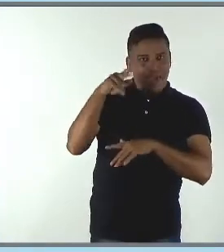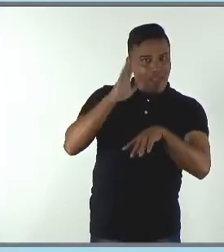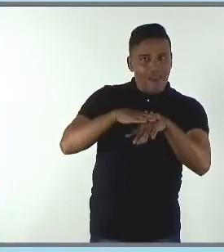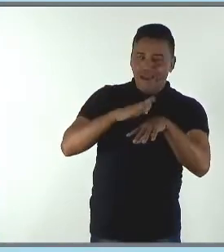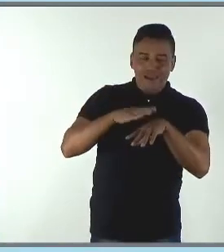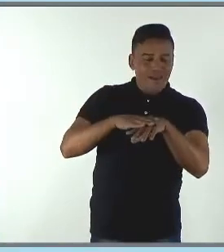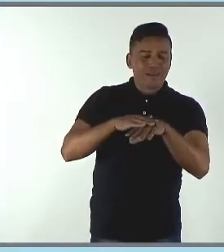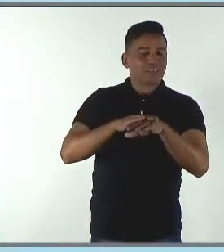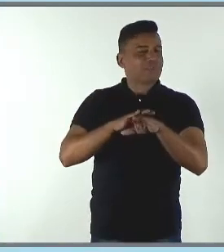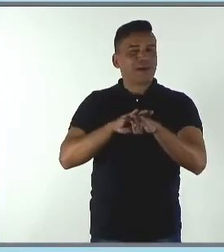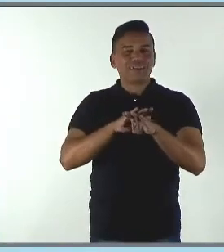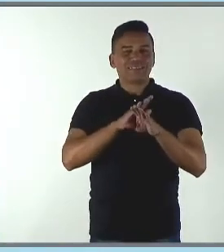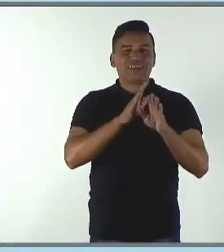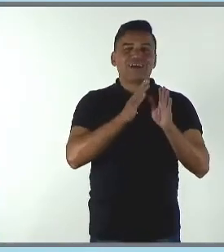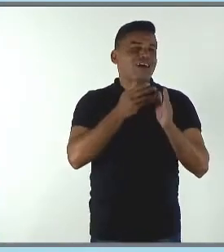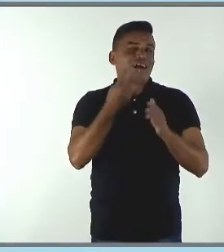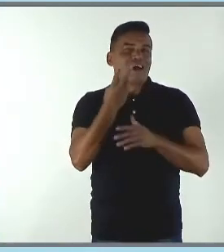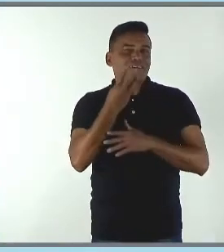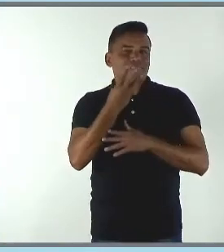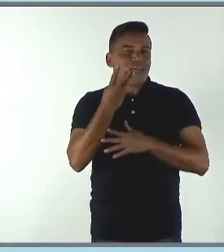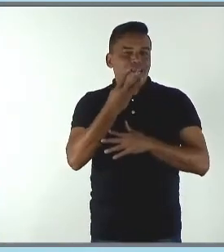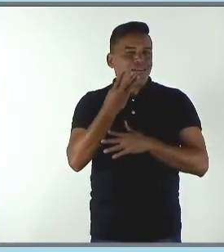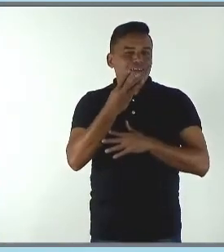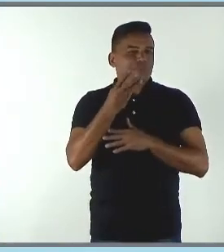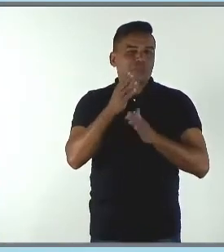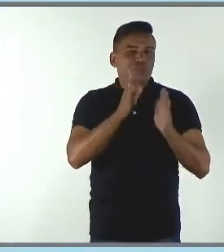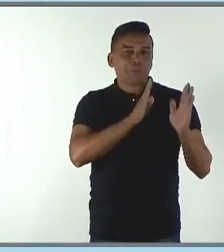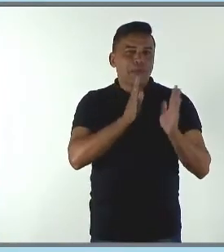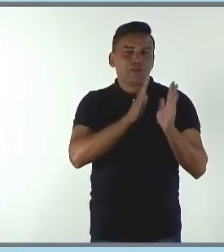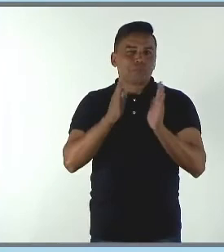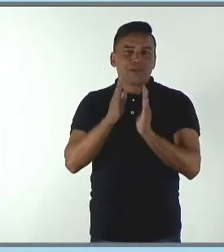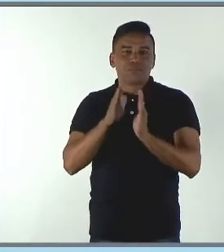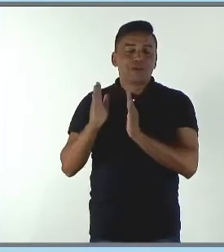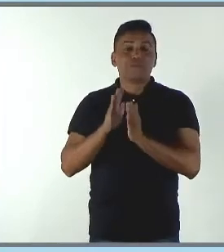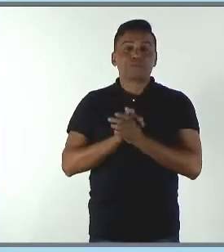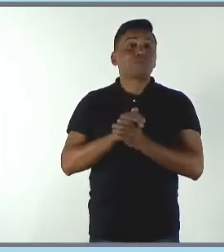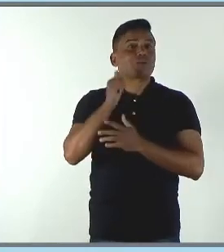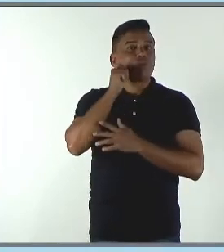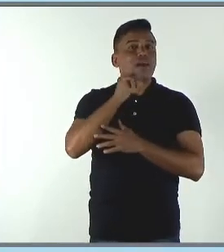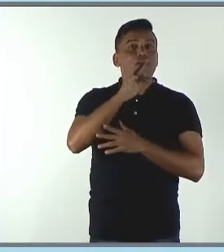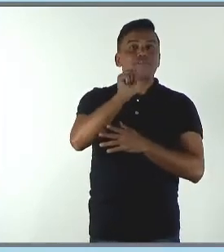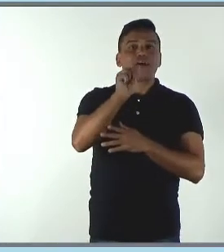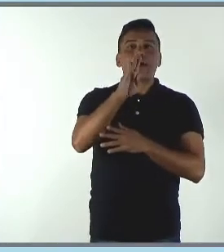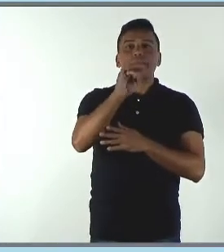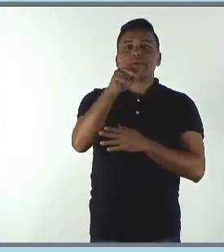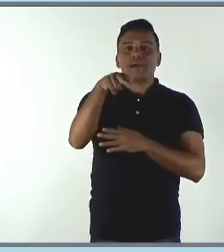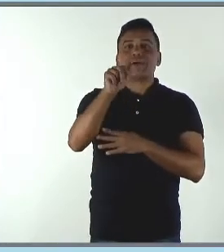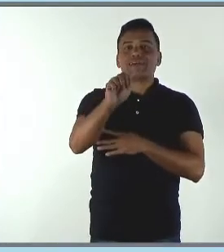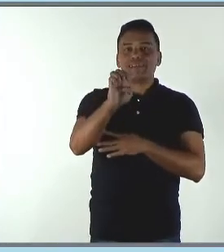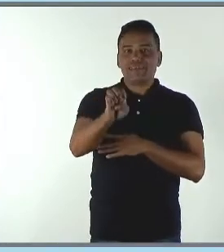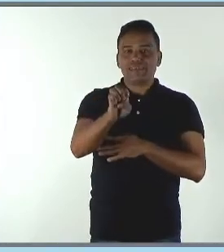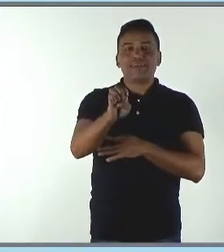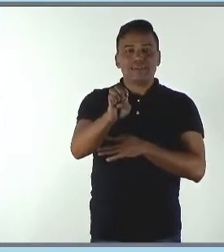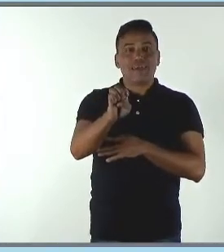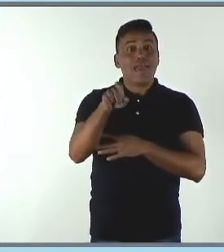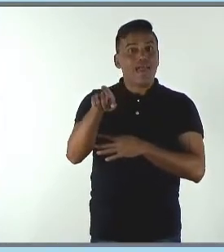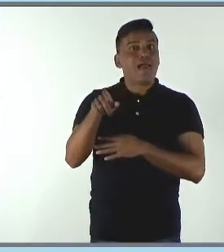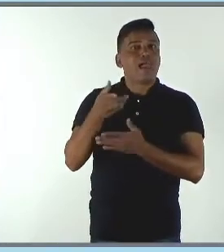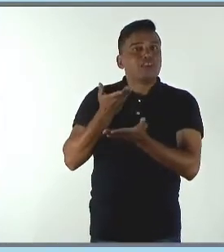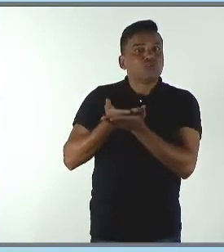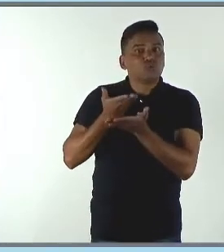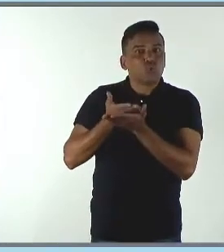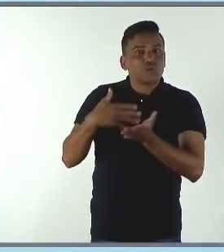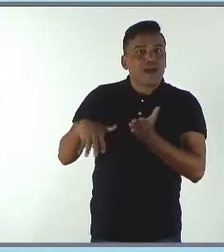contemporâneas. E a Fabiane Rodrigues vai ser a mediadora. A Fabiane é uma estudiosa da edição, ela